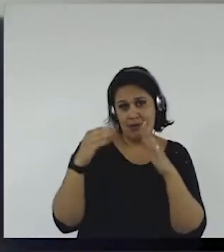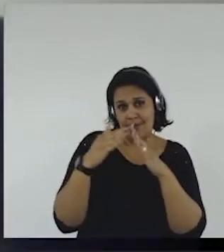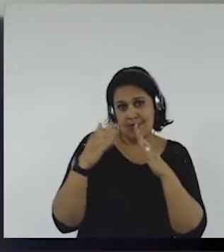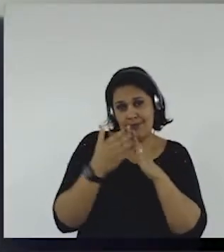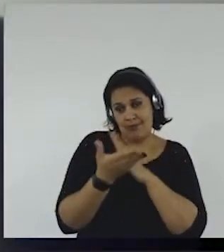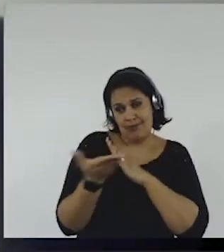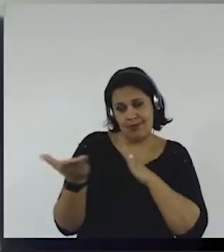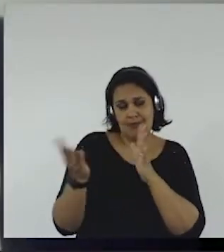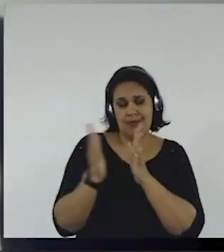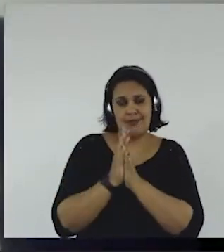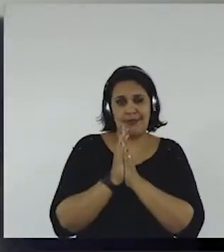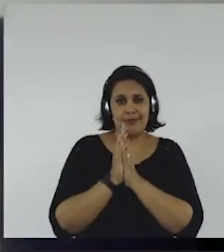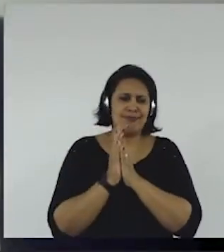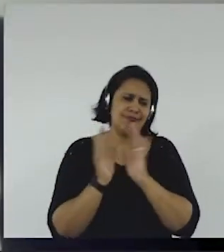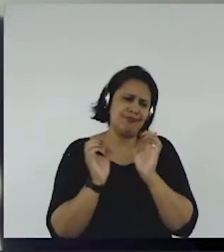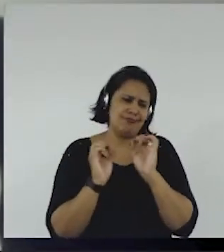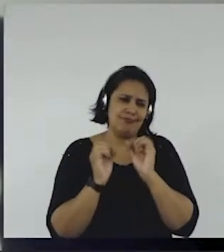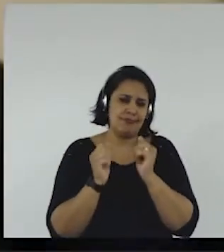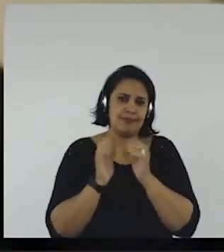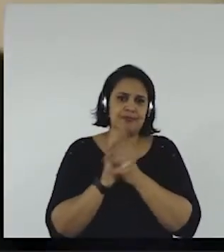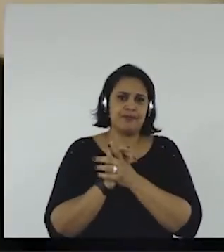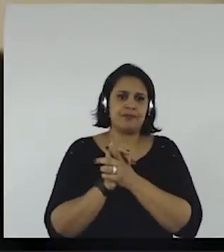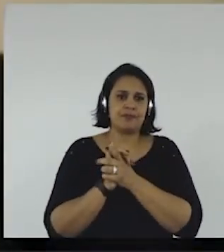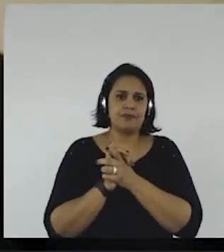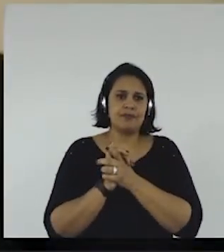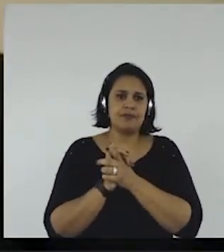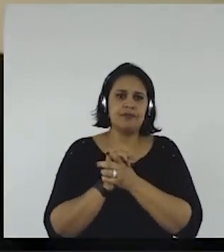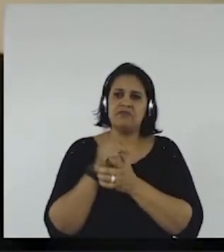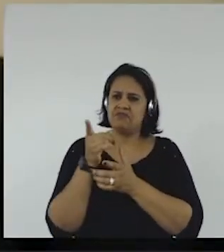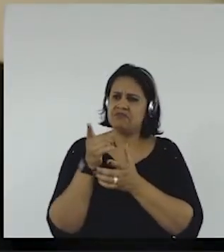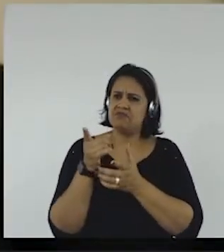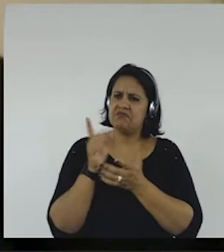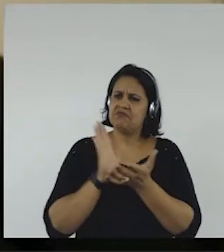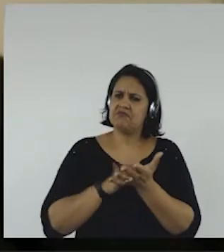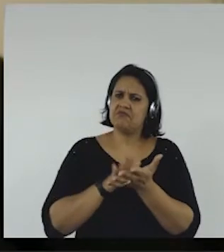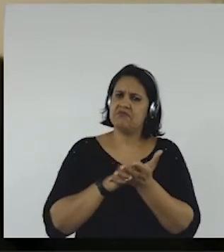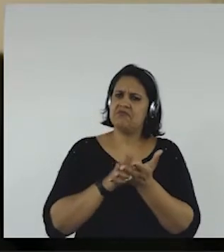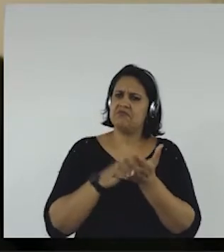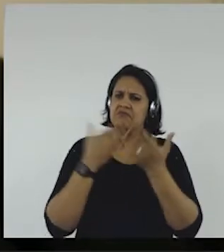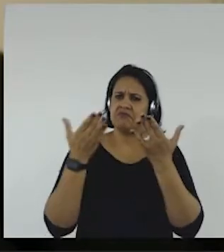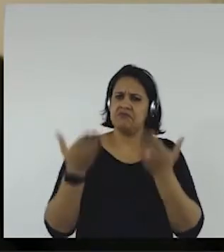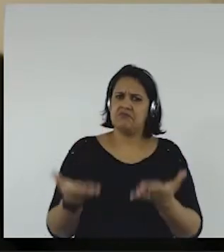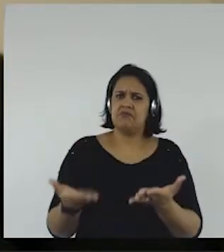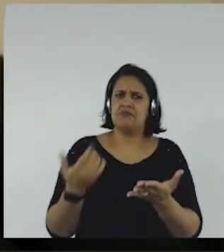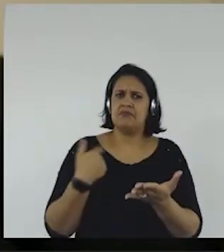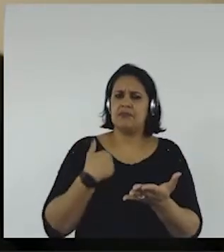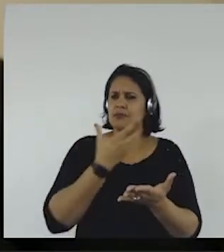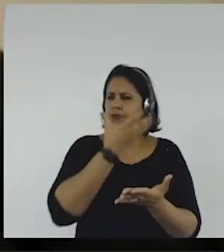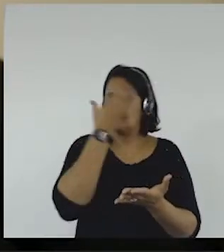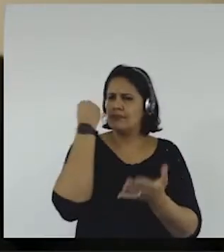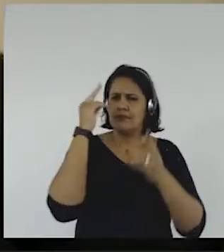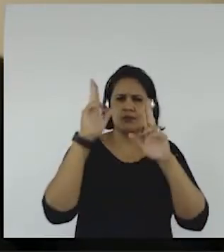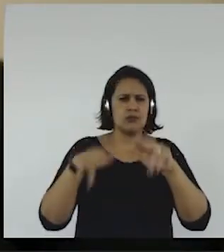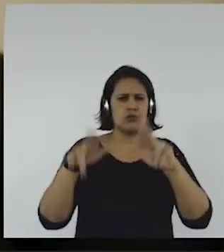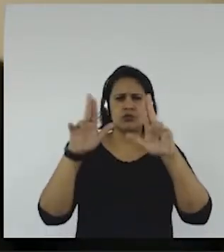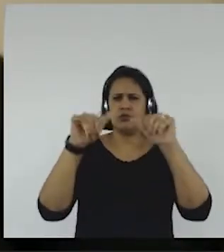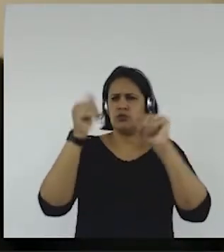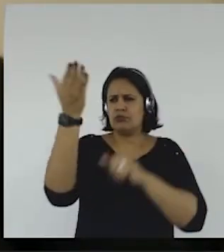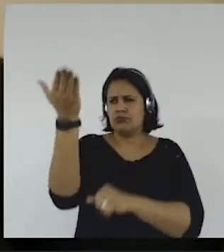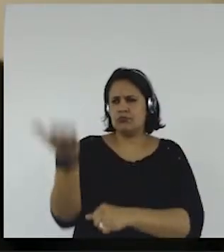ter problema doméstico. Mas eu quero dizer que a senhora saiu maravilhosamente bem, de modo que eu jamais me esquecerei. É o que eu posso